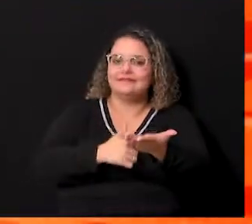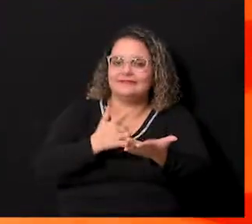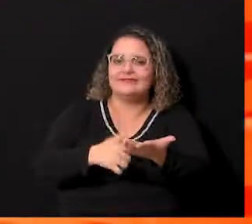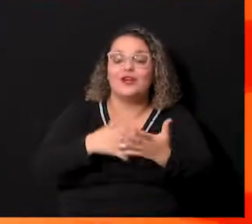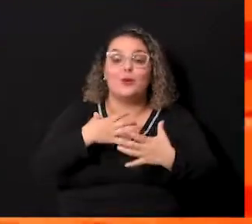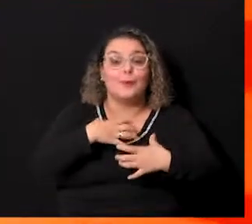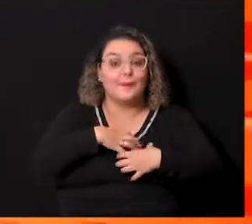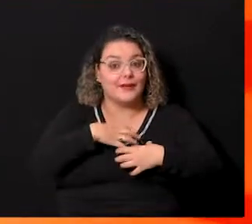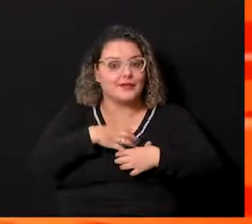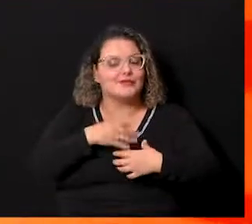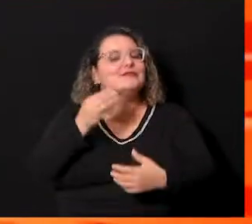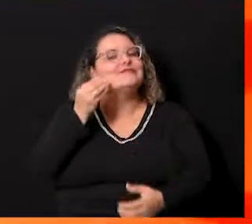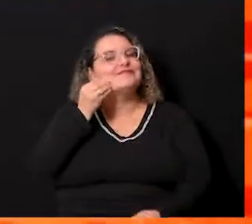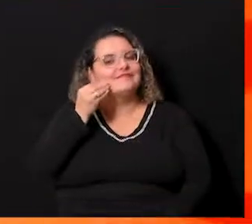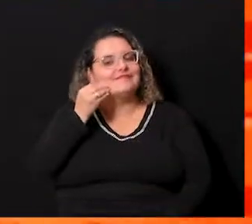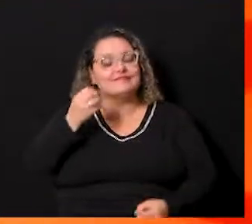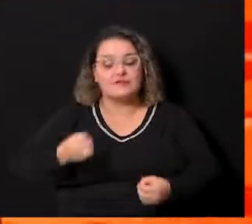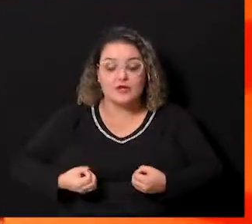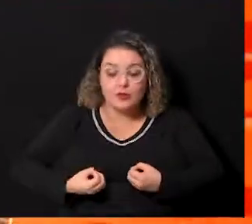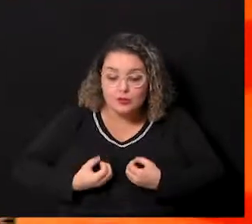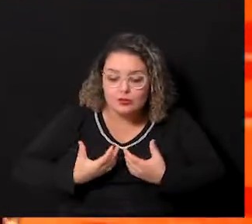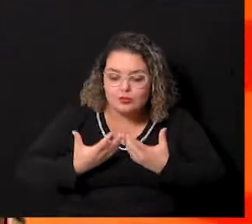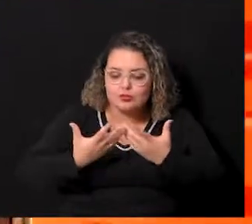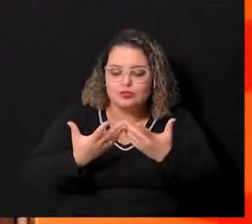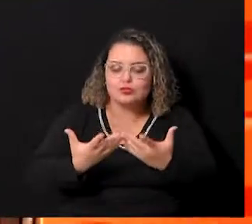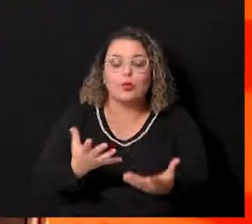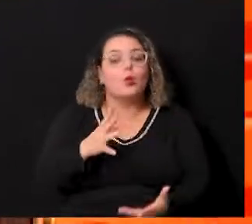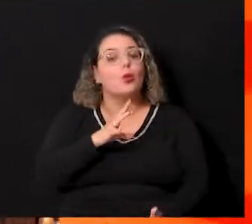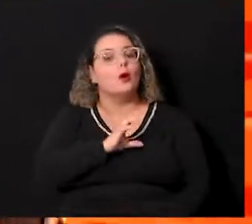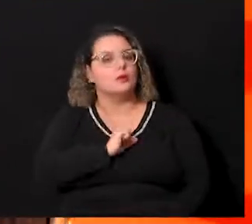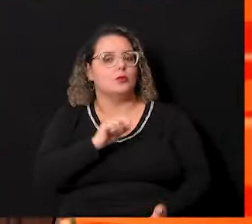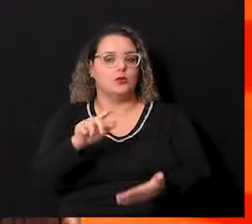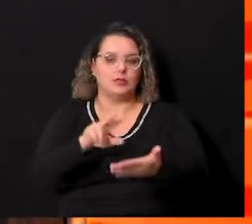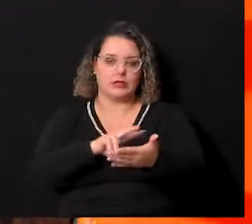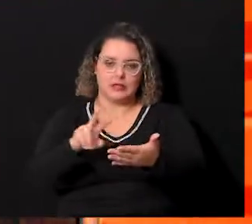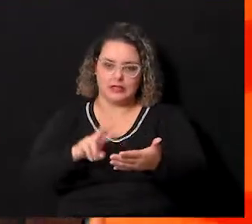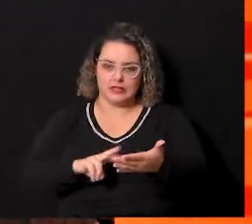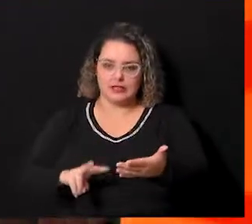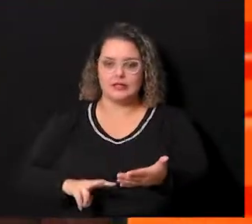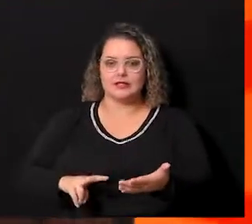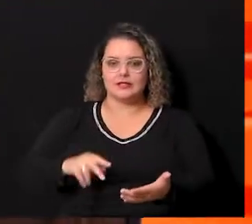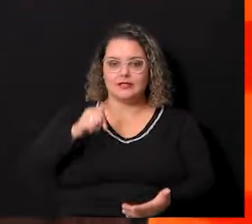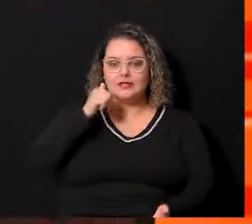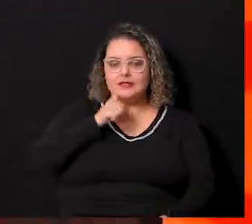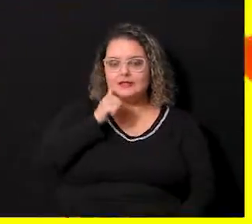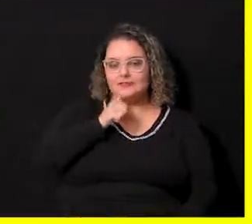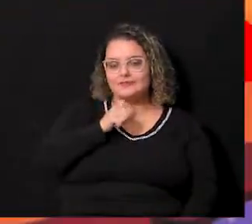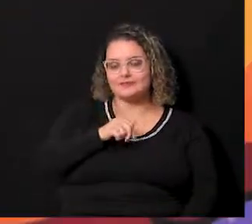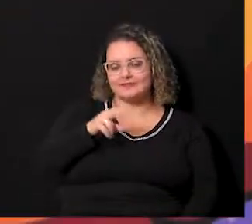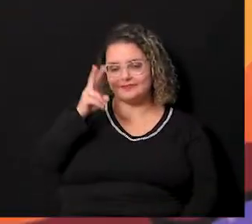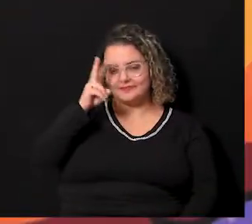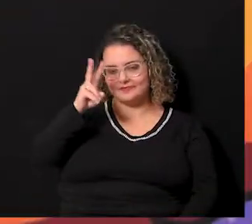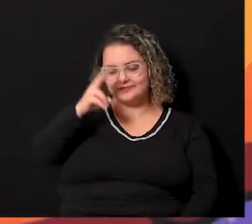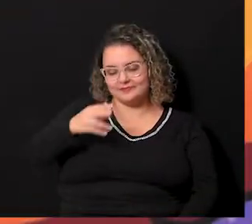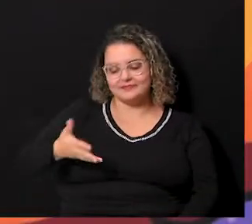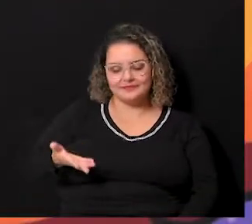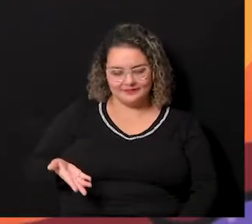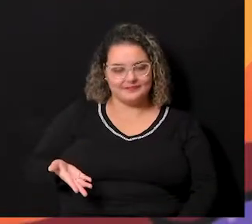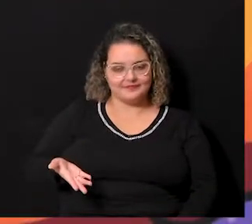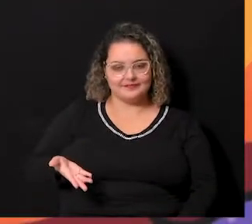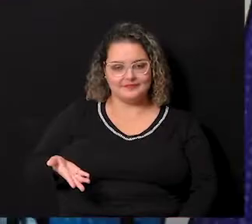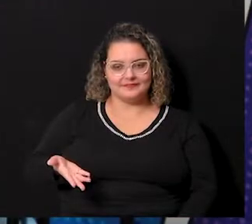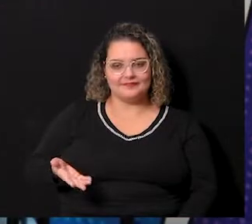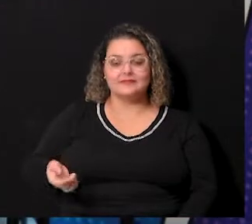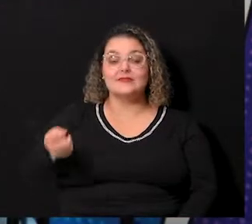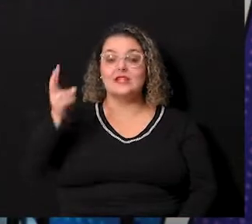do meu jeito, eu tentei passar esse amor à leitura através da história da Jaqueline. E no meio,